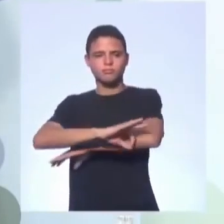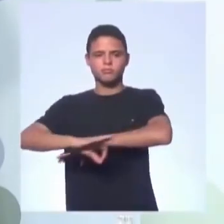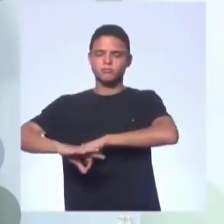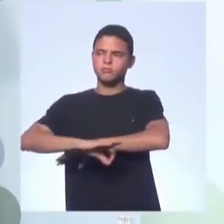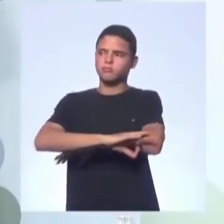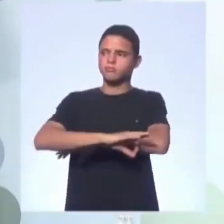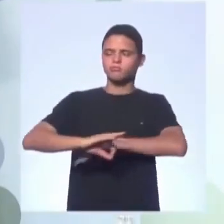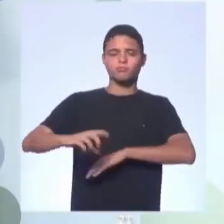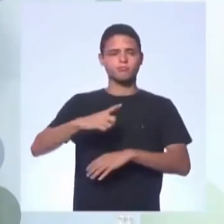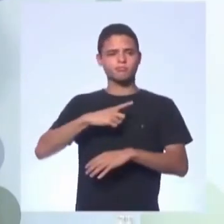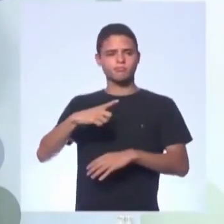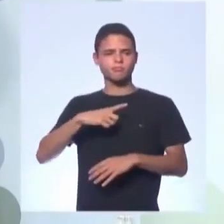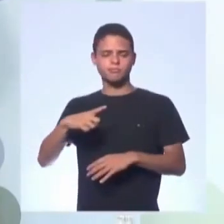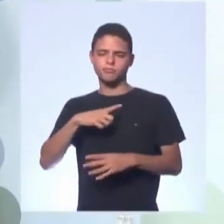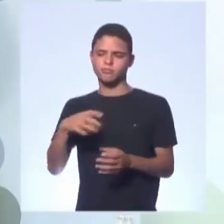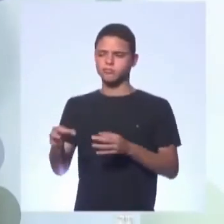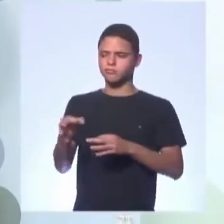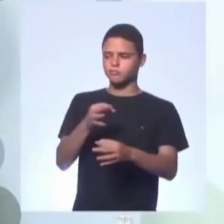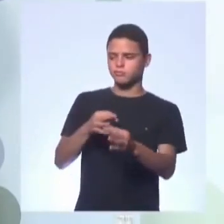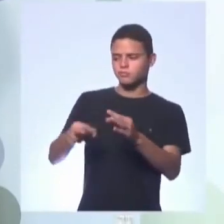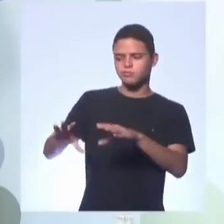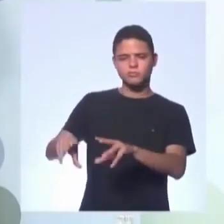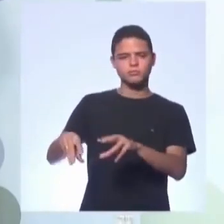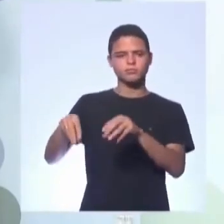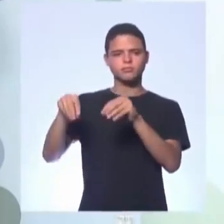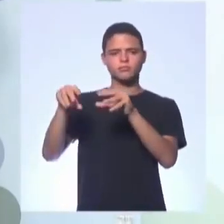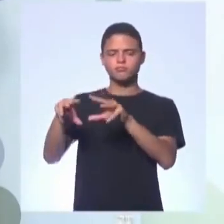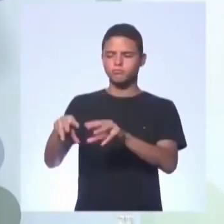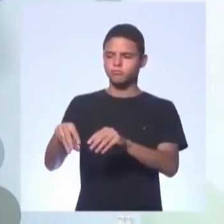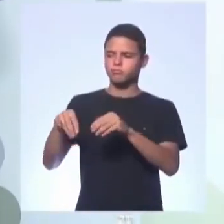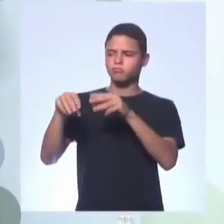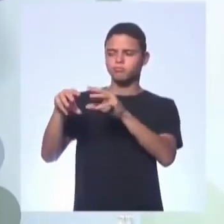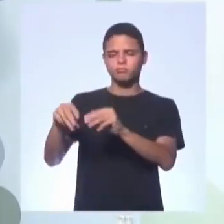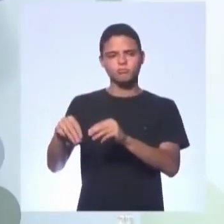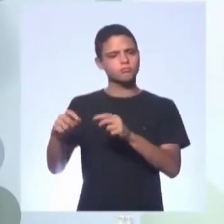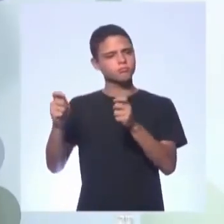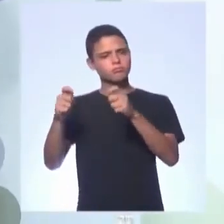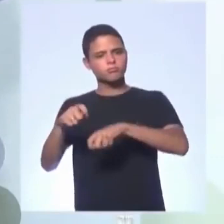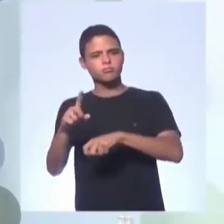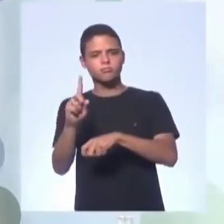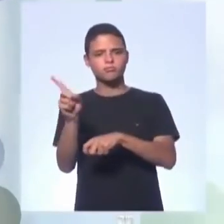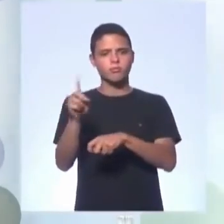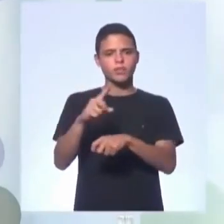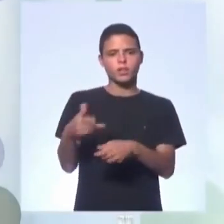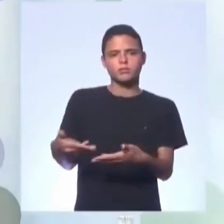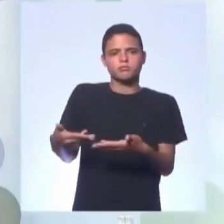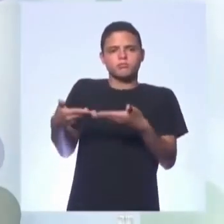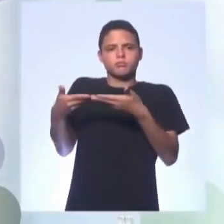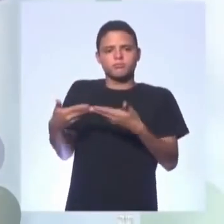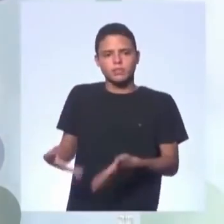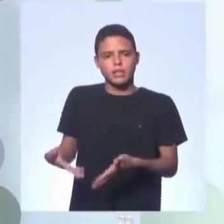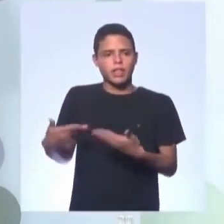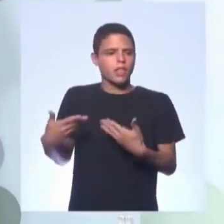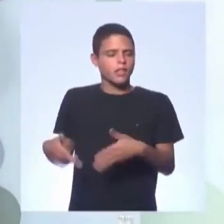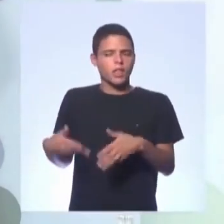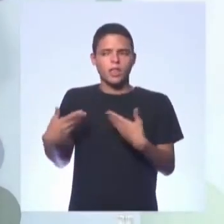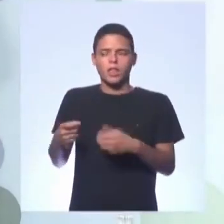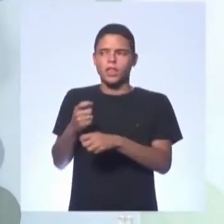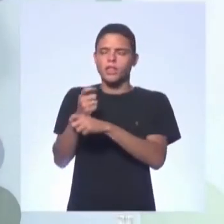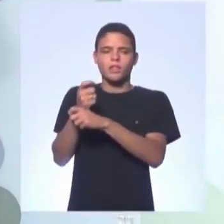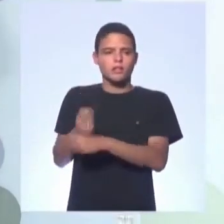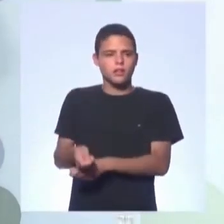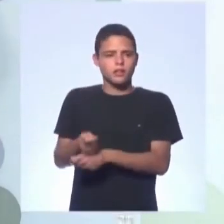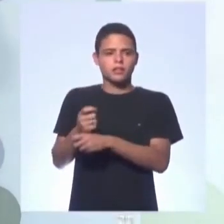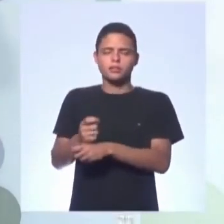ver aí a região do solo, se ela aguenta, né, o peso dessa construção ou de várias